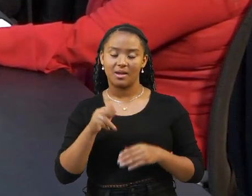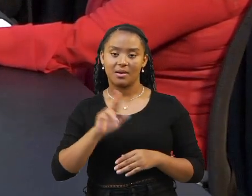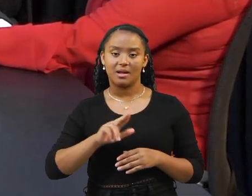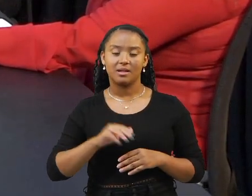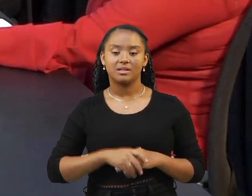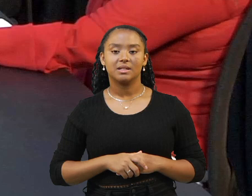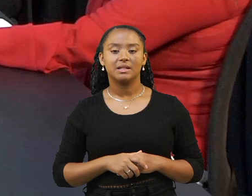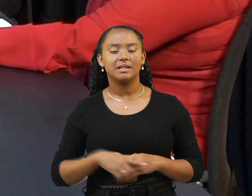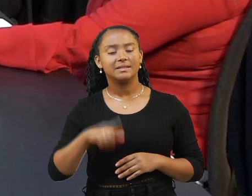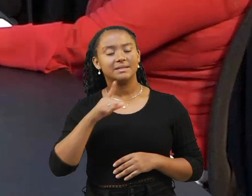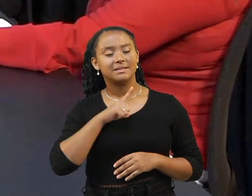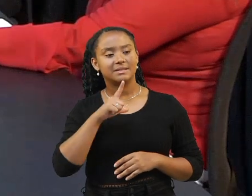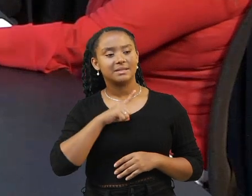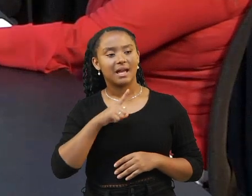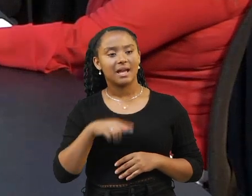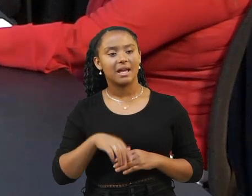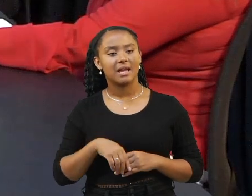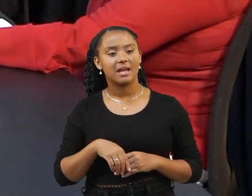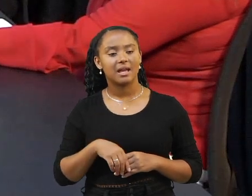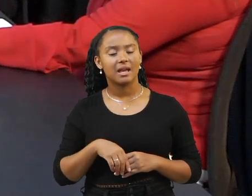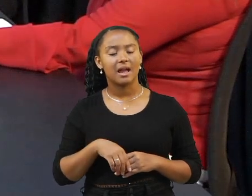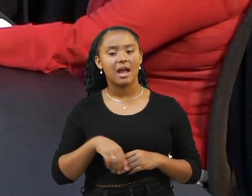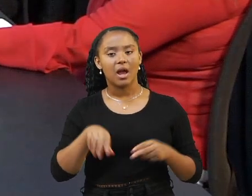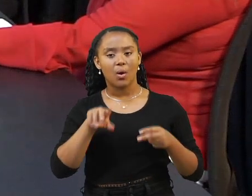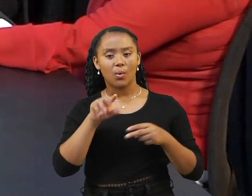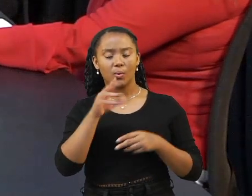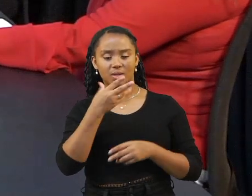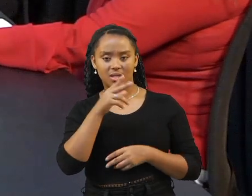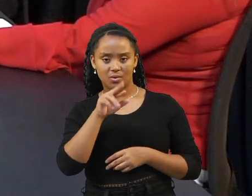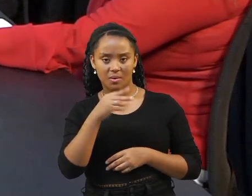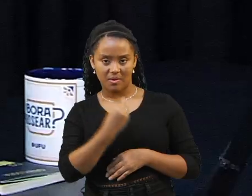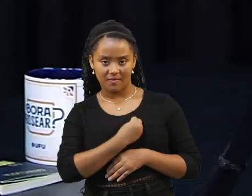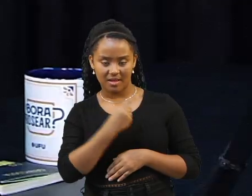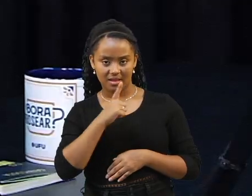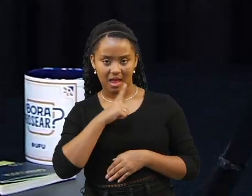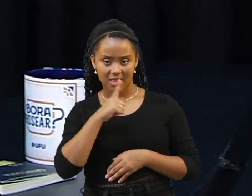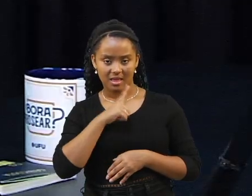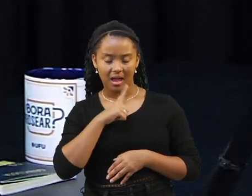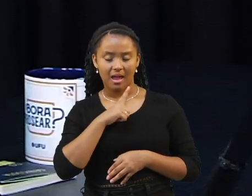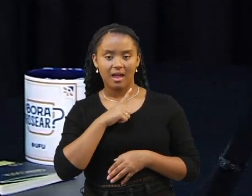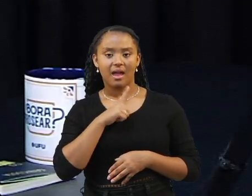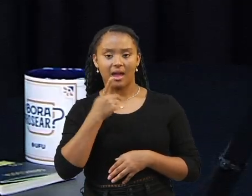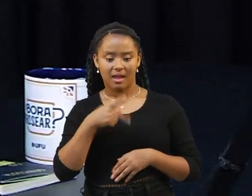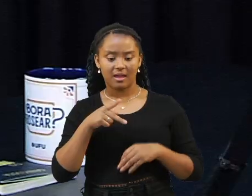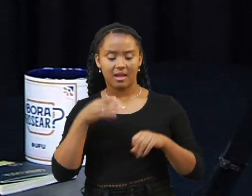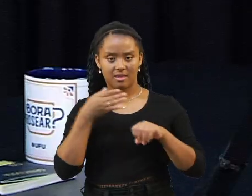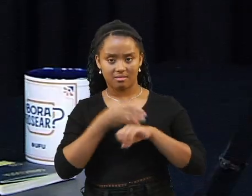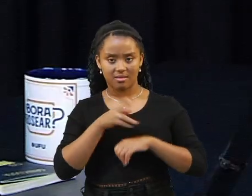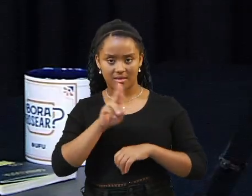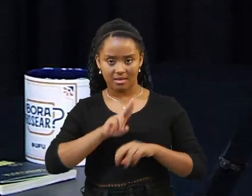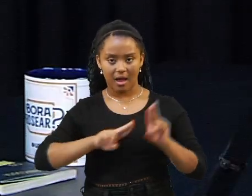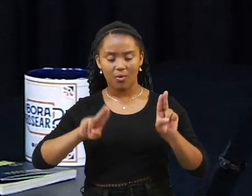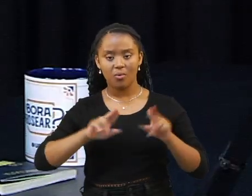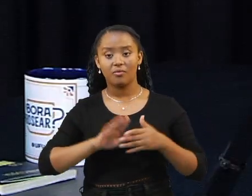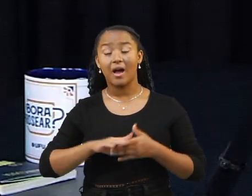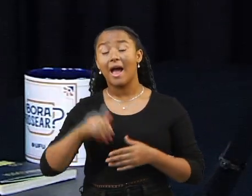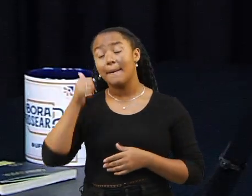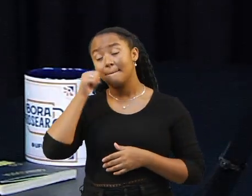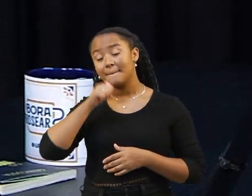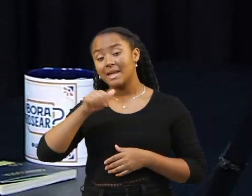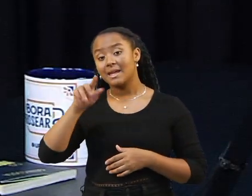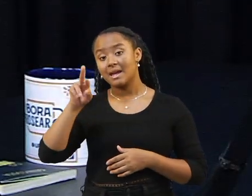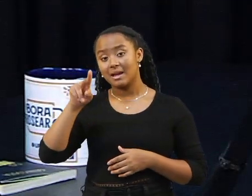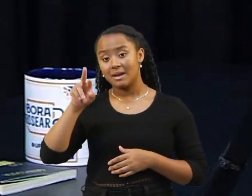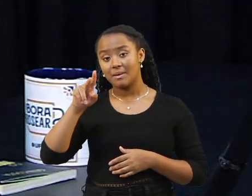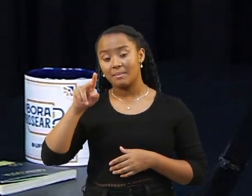moram. Algum é da academia também? A minha irmã foi da Ezeba. Ah, tá. E aí ela trabalhou também, aposentou